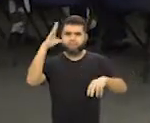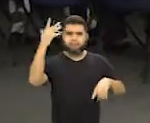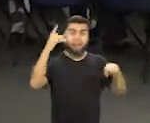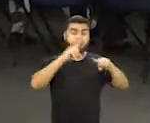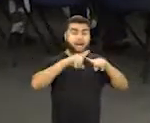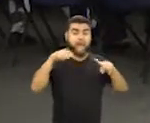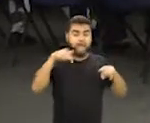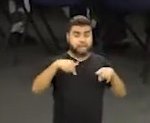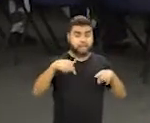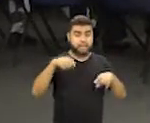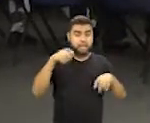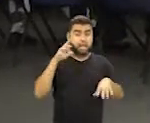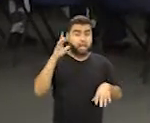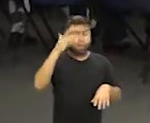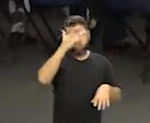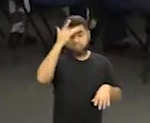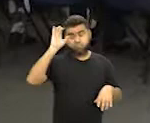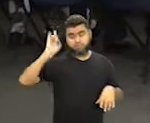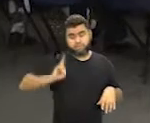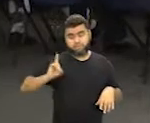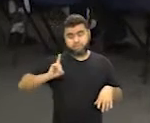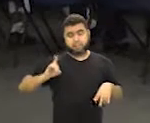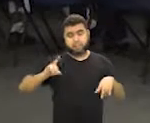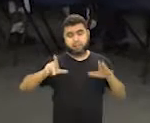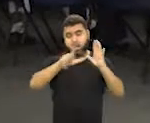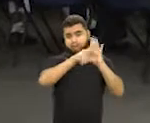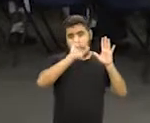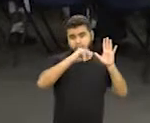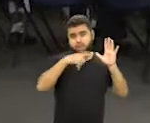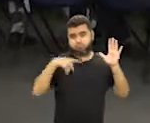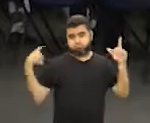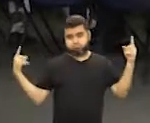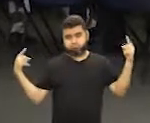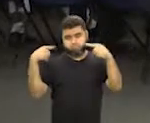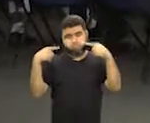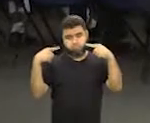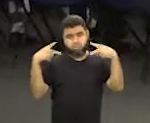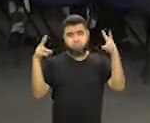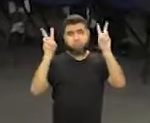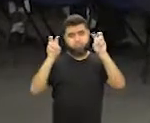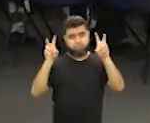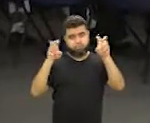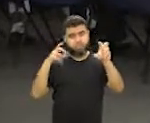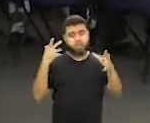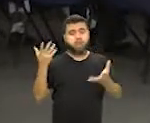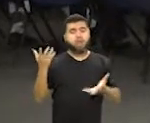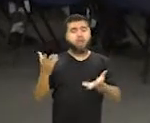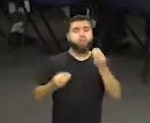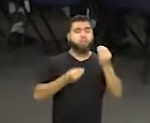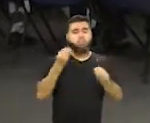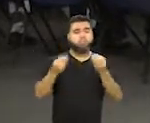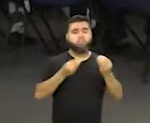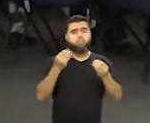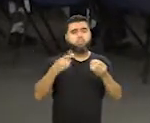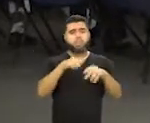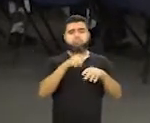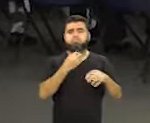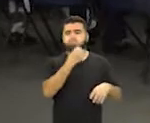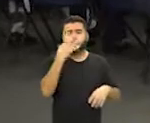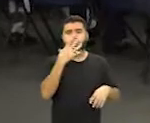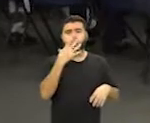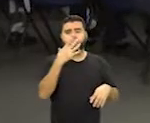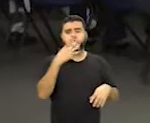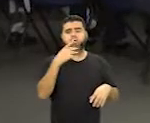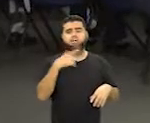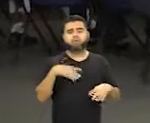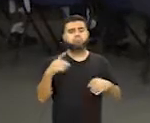diferentes, mas é o primeiro... que está se discutindo a partir de uma lei, como ela pode ser